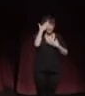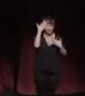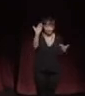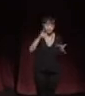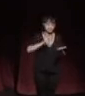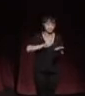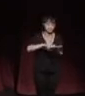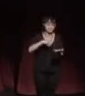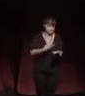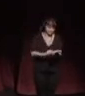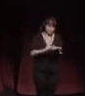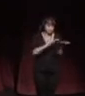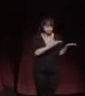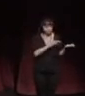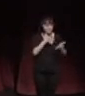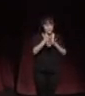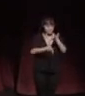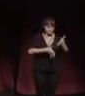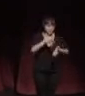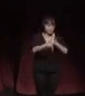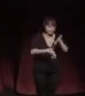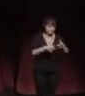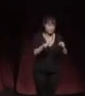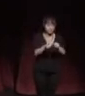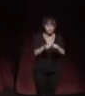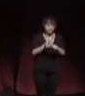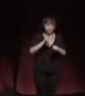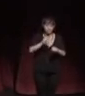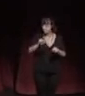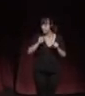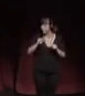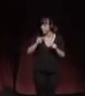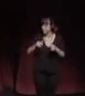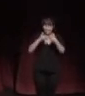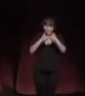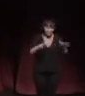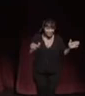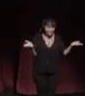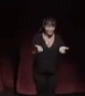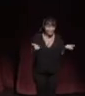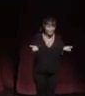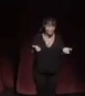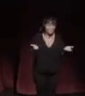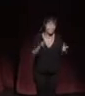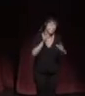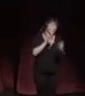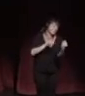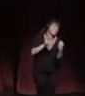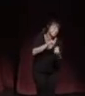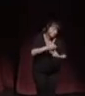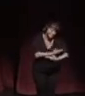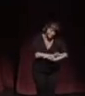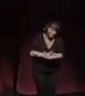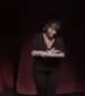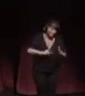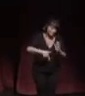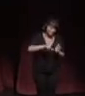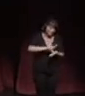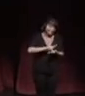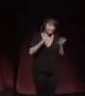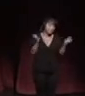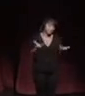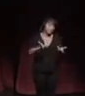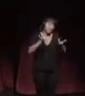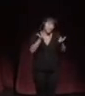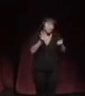vai inaugurar essa mesa traduzindo a conversa dos bebês. Isso foi maravilhoso. Esse foi